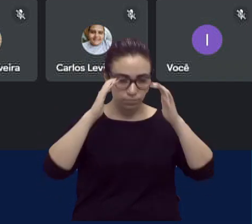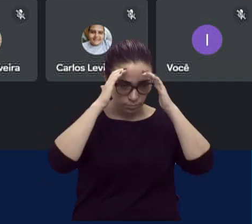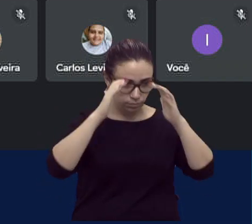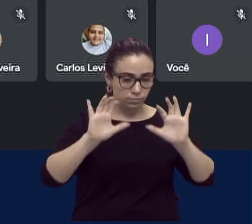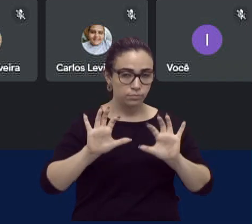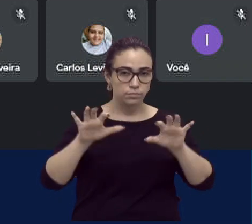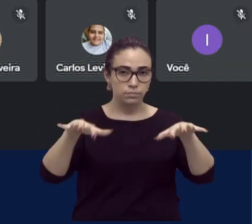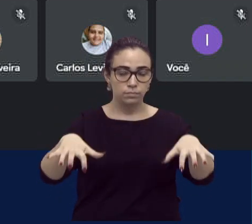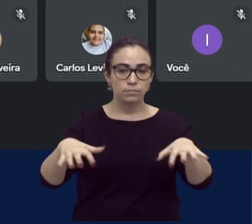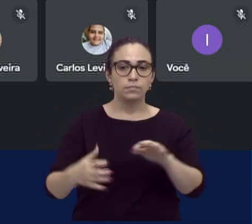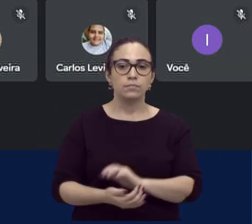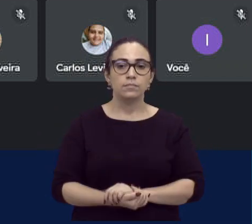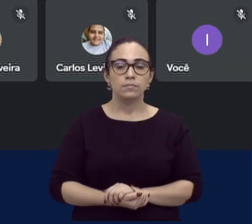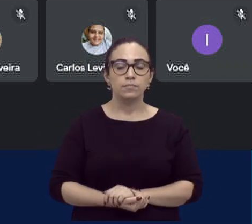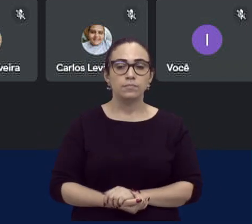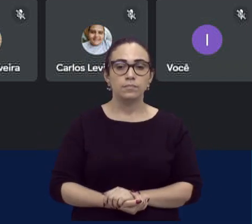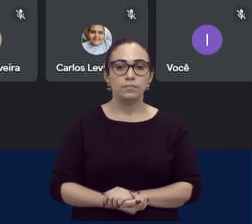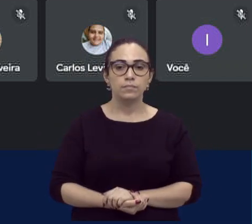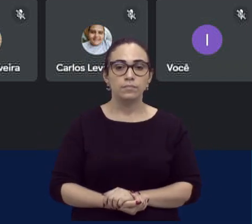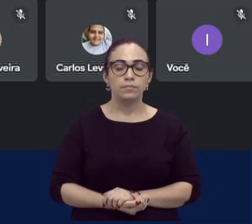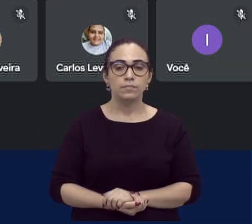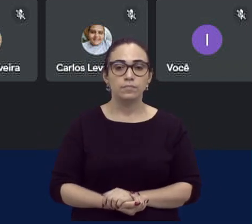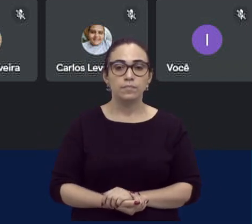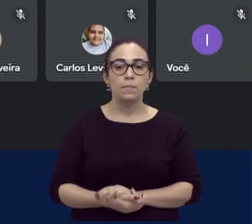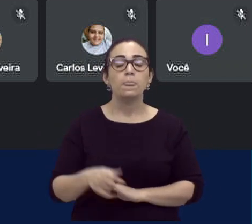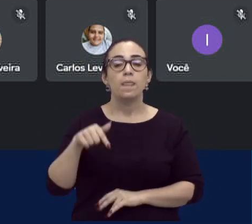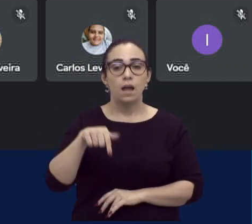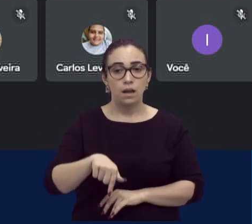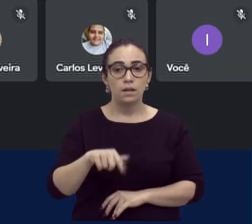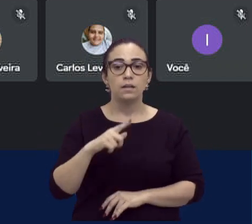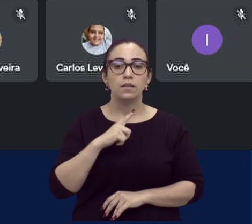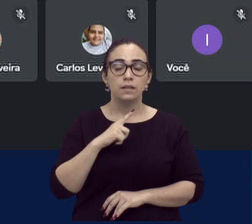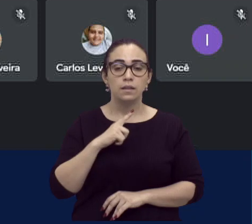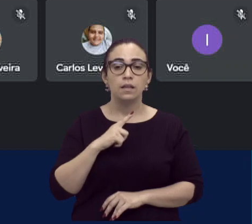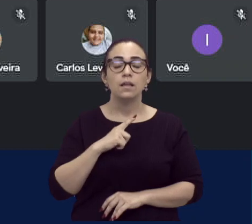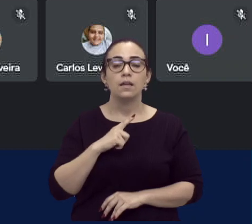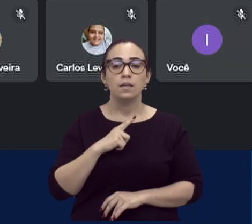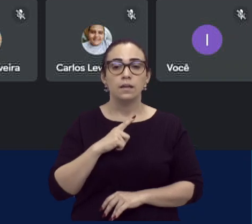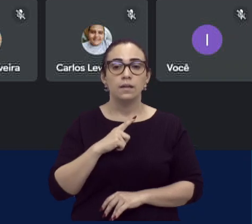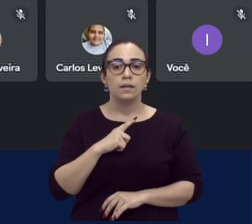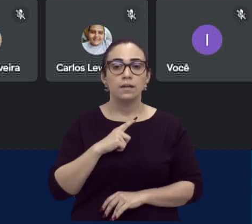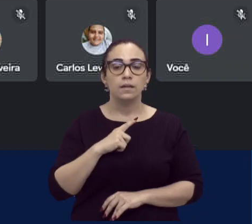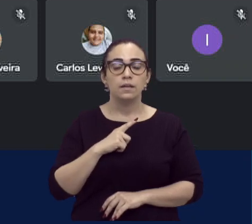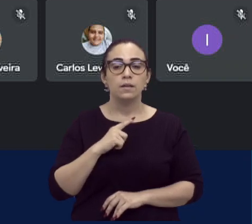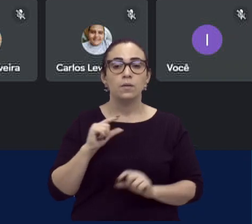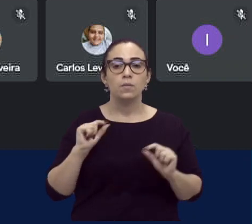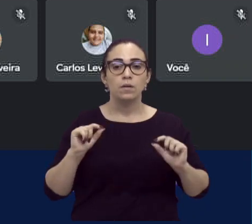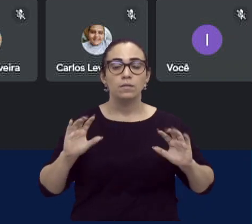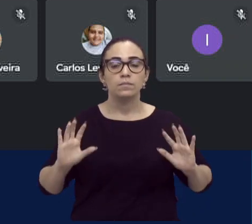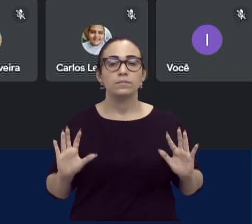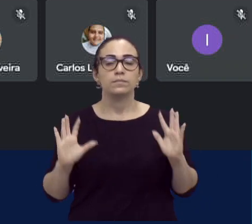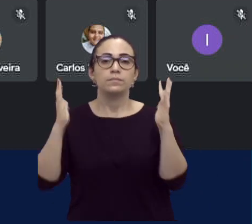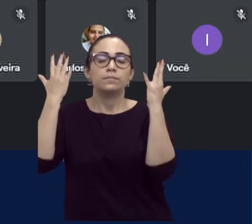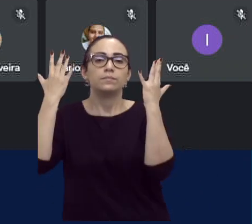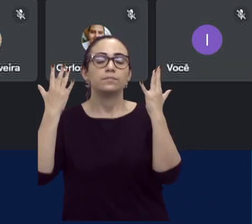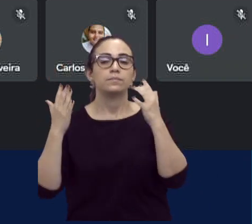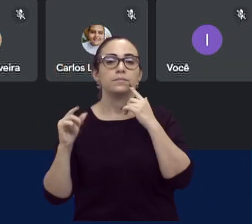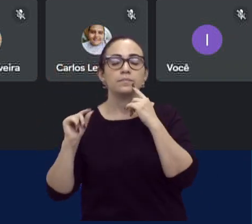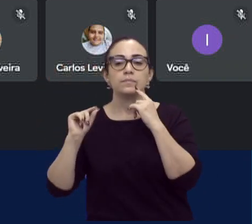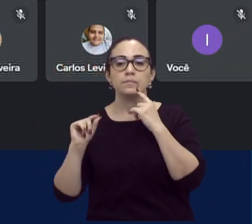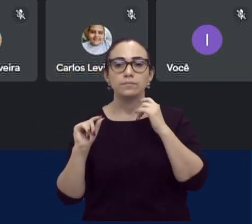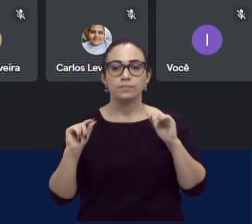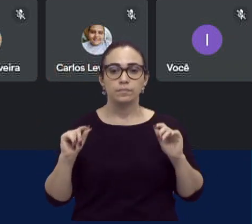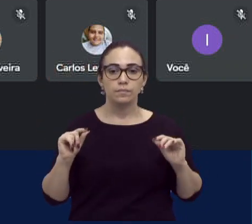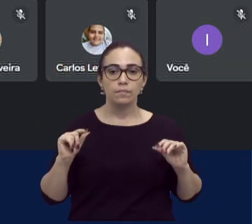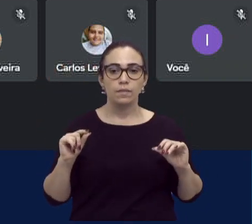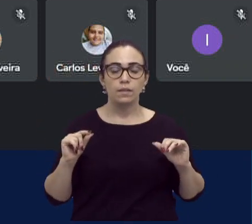felizes. E aqui a gente tem essa necessidade também, ambas as festas e os eventos